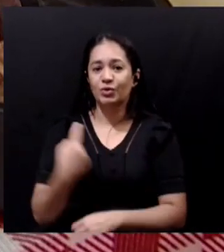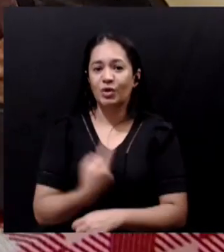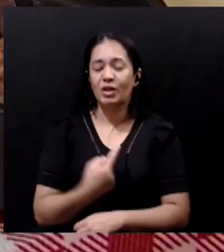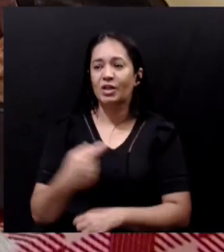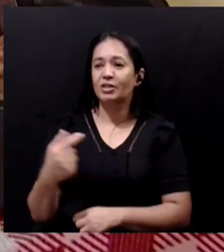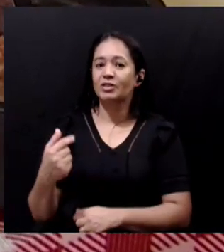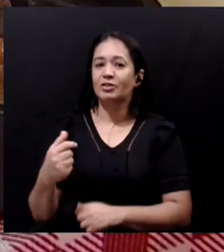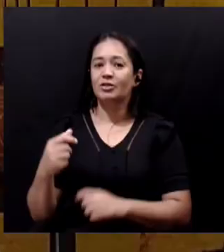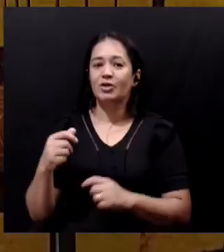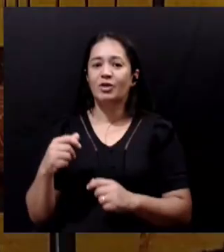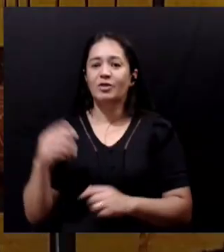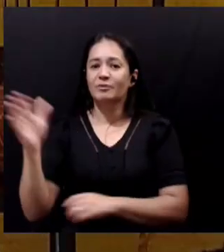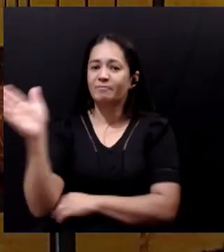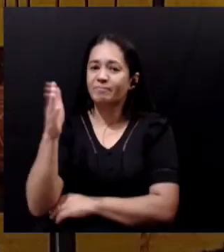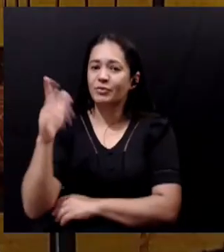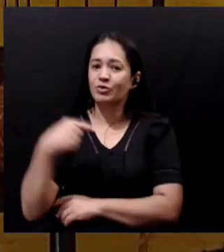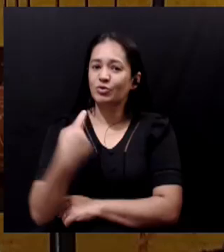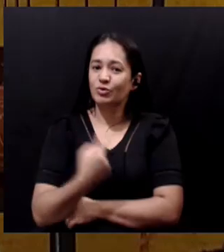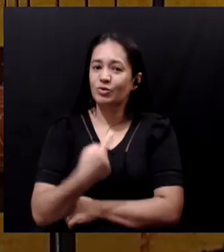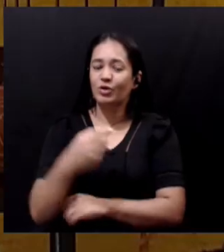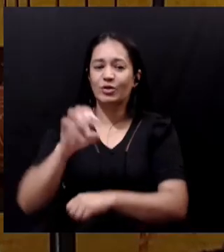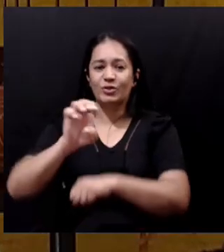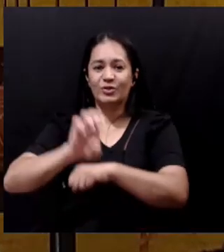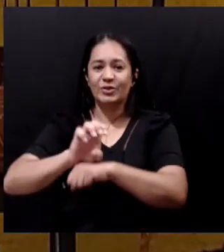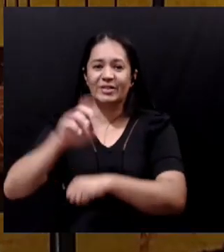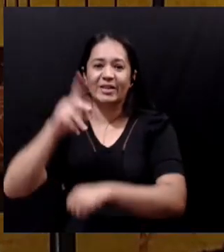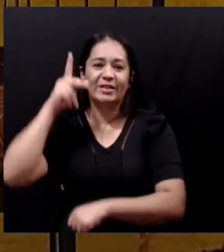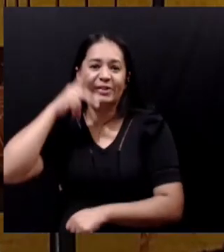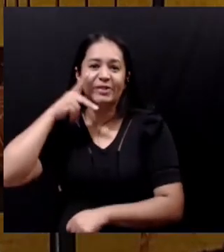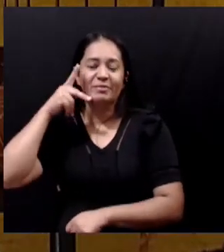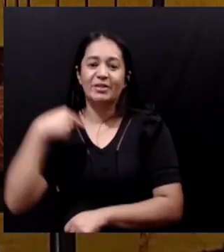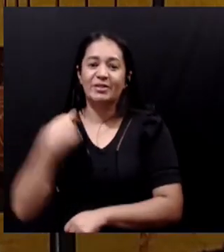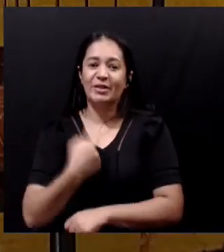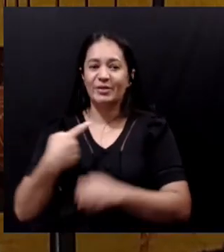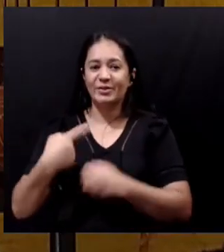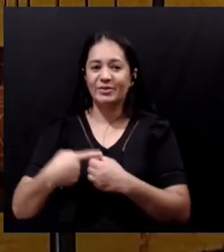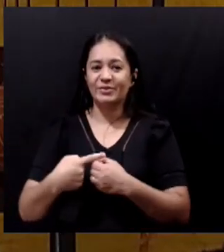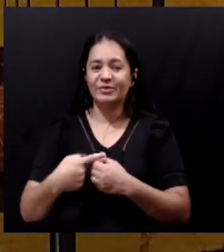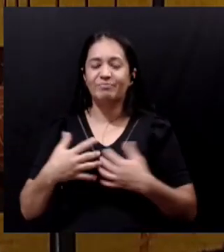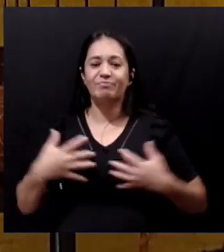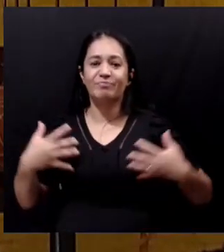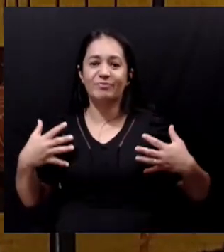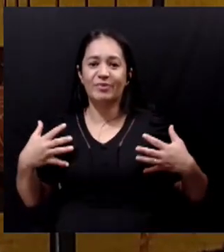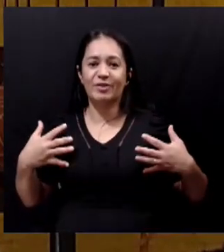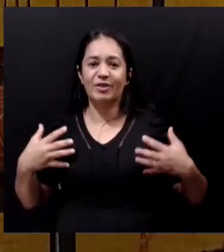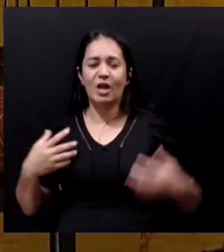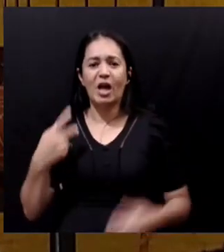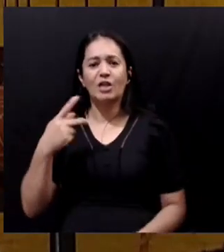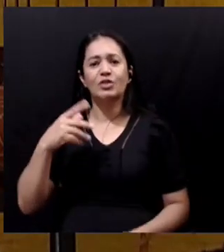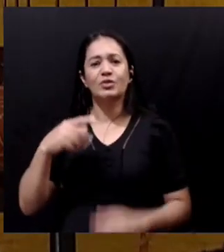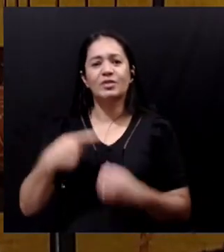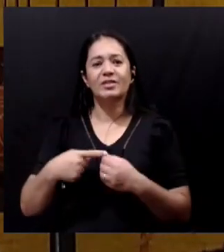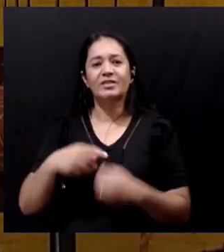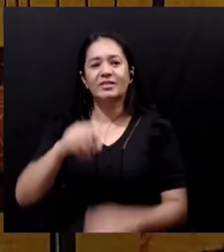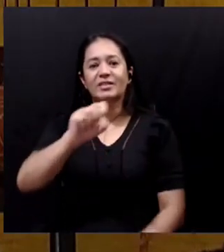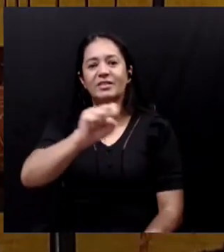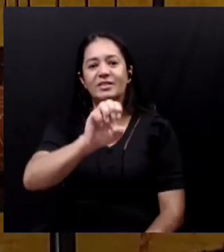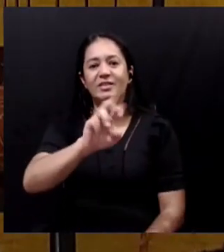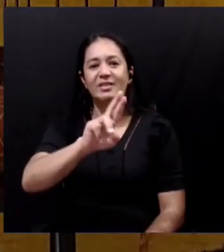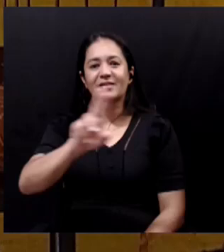nosso estado da Paraíba, da nossa cidade. É um orgulho Qual muito é a sua grande. cidade? Serra Grande, Paraíba.